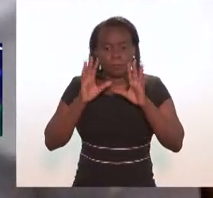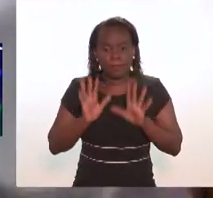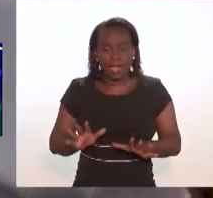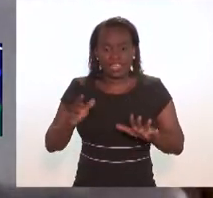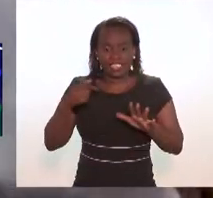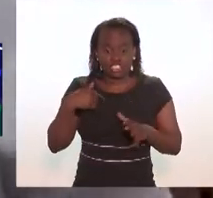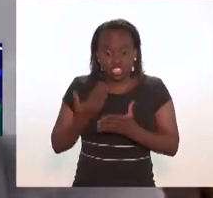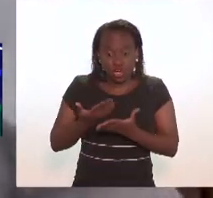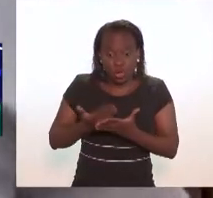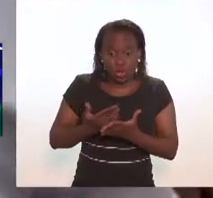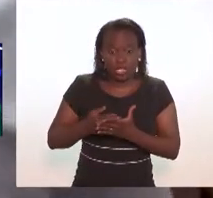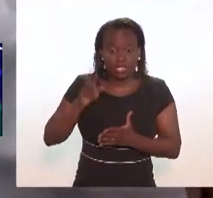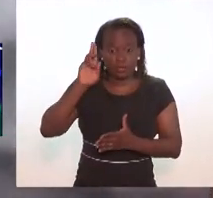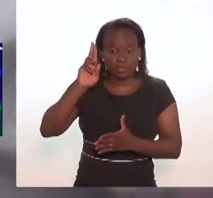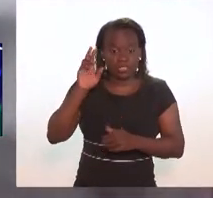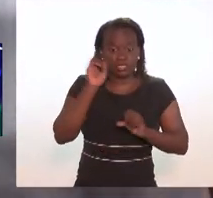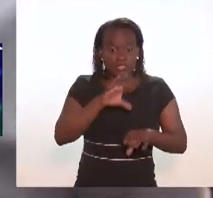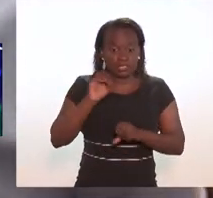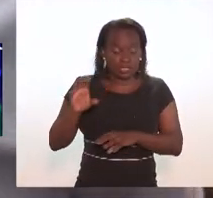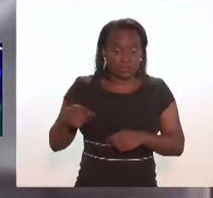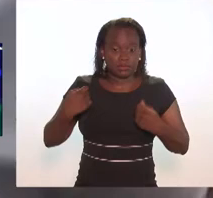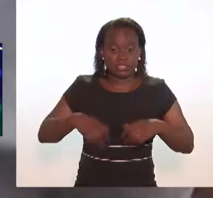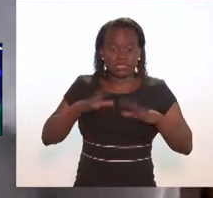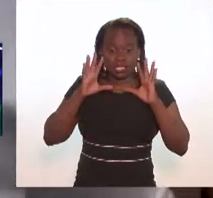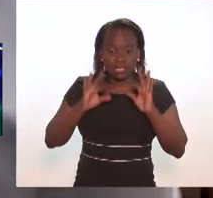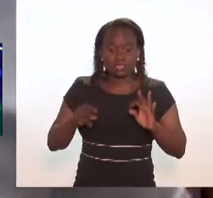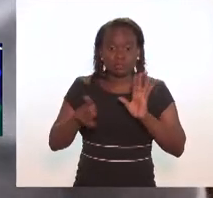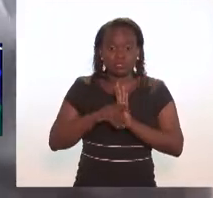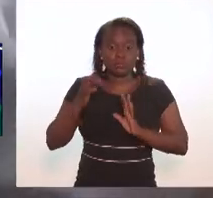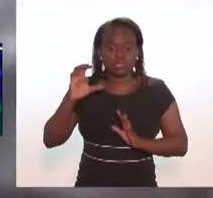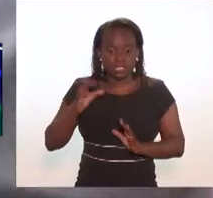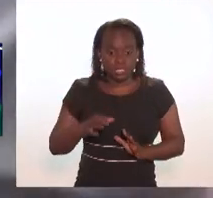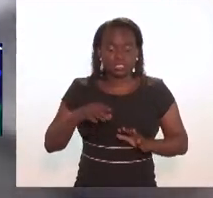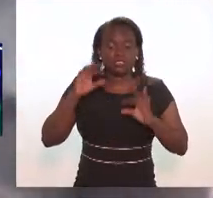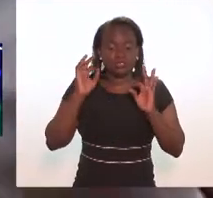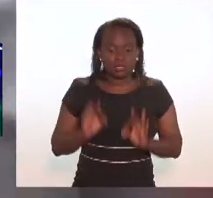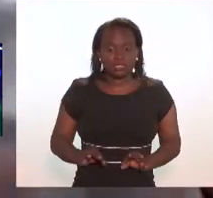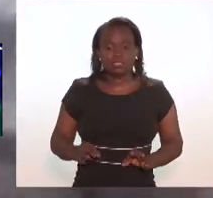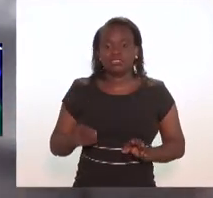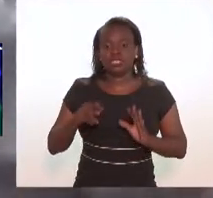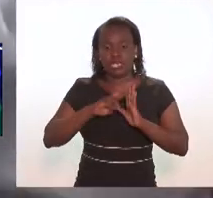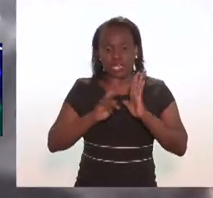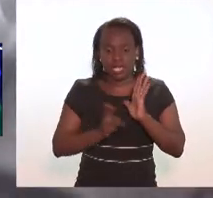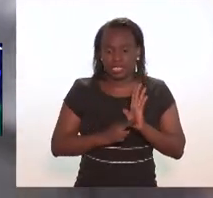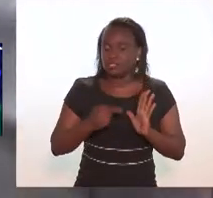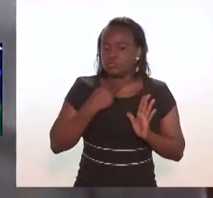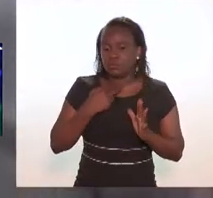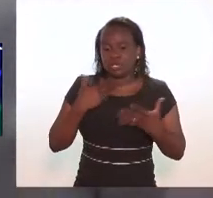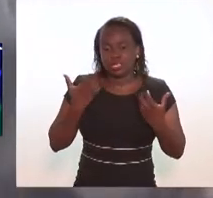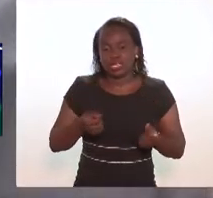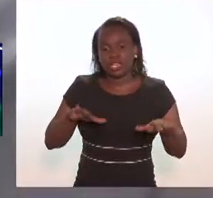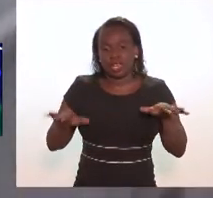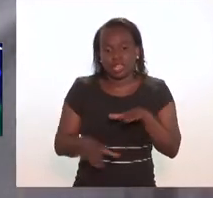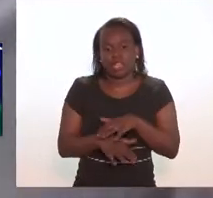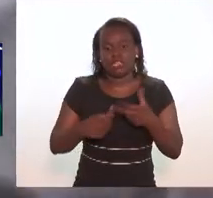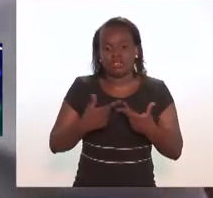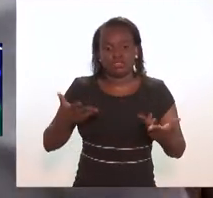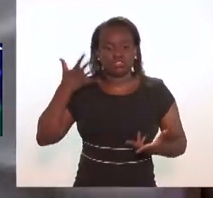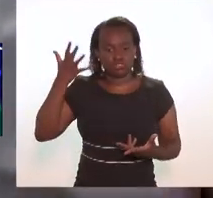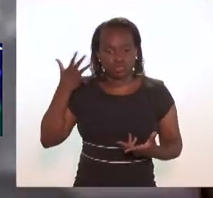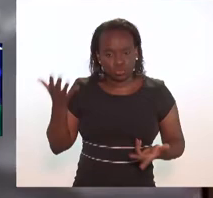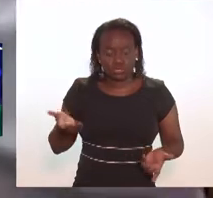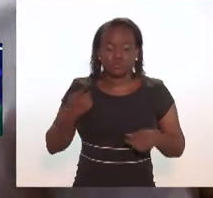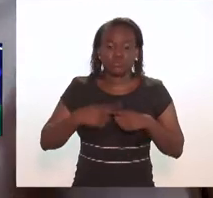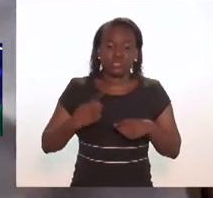o colégio, que deve se ater a questões científicas e regras cultas, não pode se render a esse tipo de discurso.